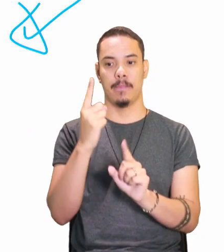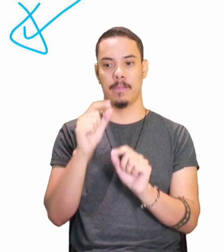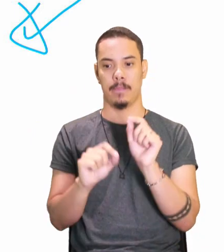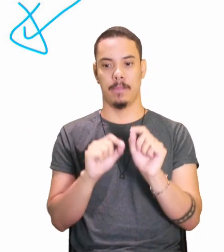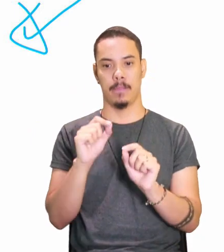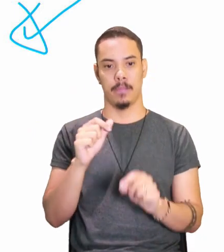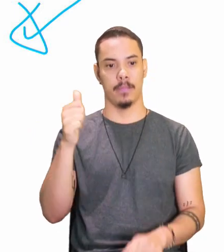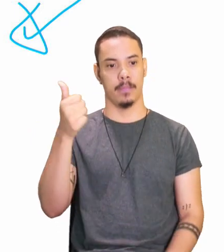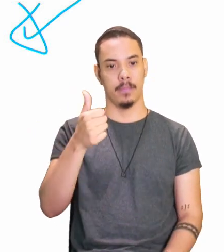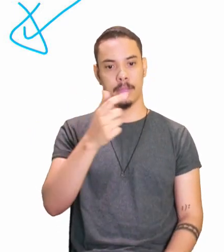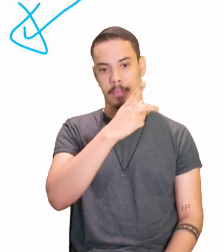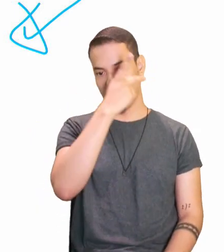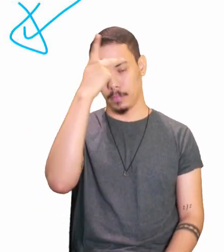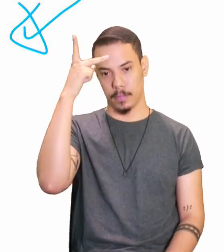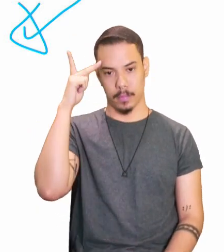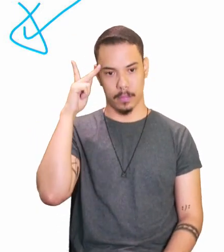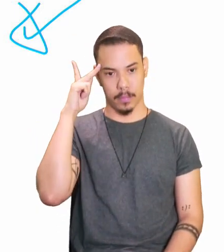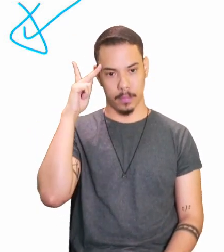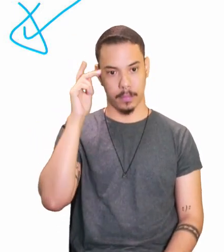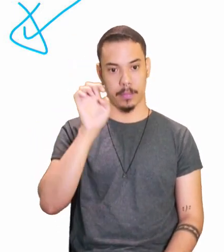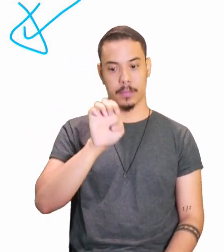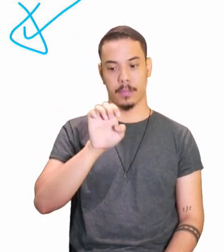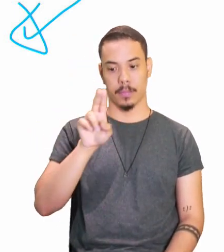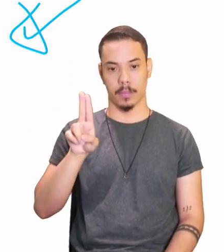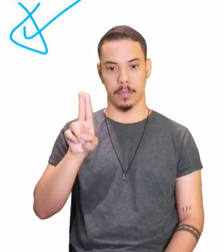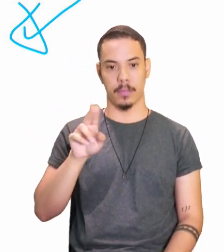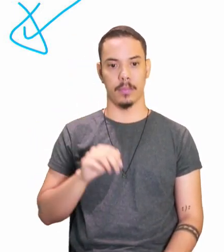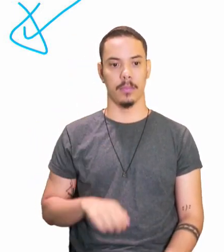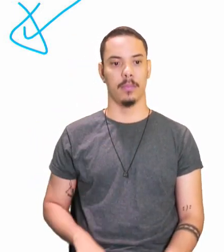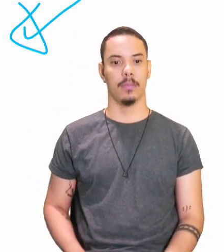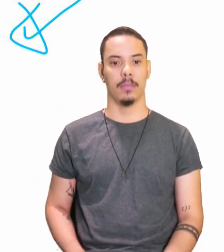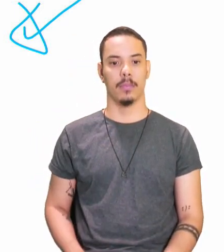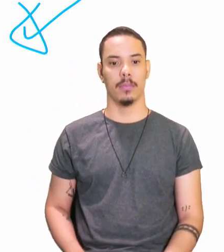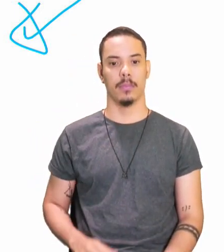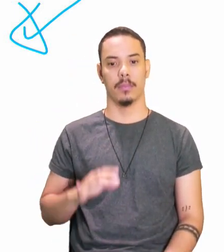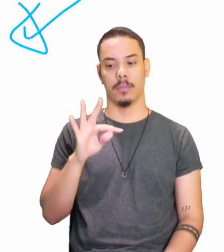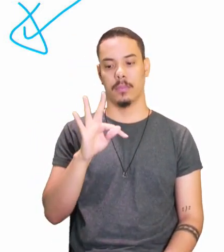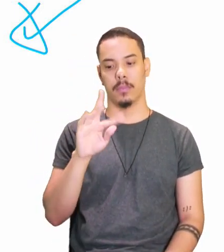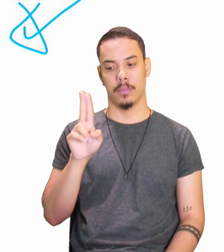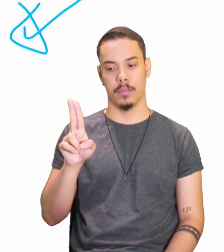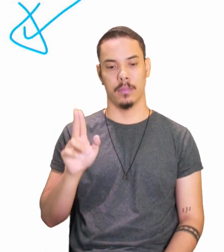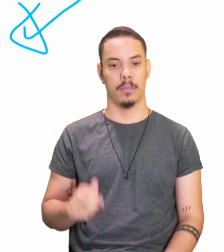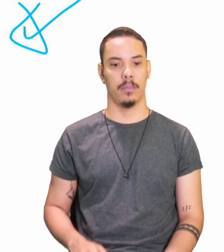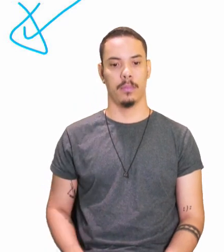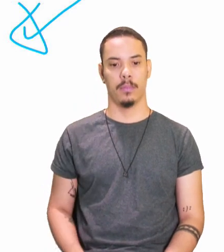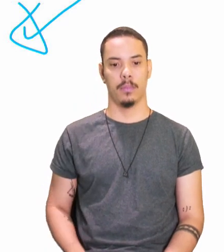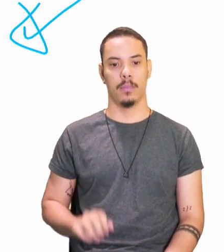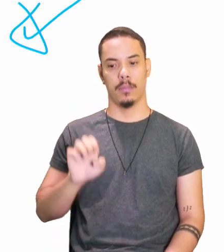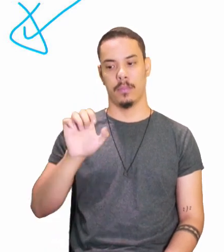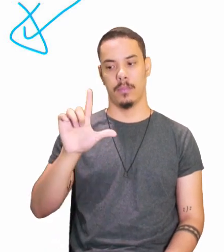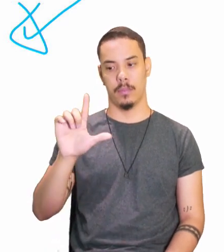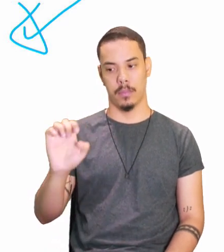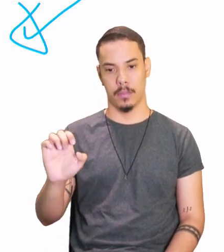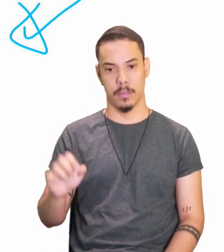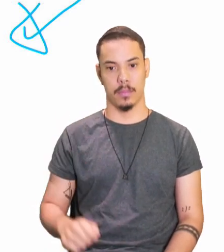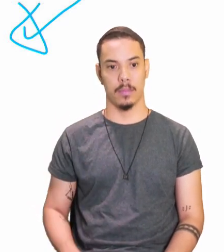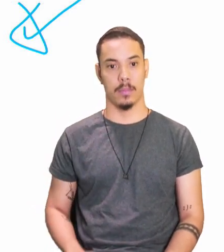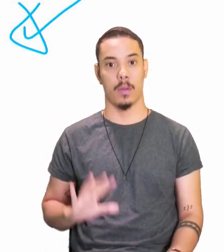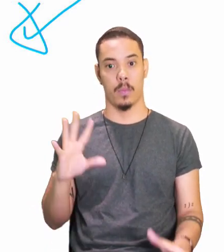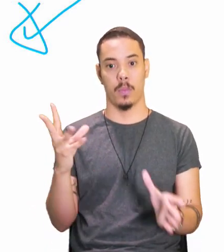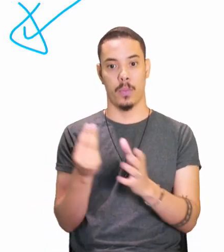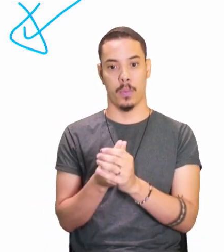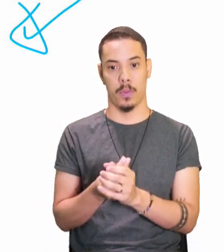ó, primeira pessoa do singular eu tenho eu, a segunda pessoa do singular o tu, a terceira ele ou ela.